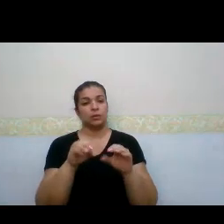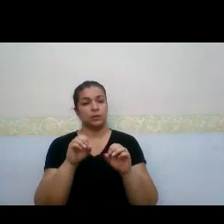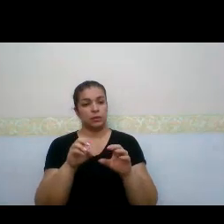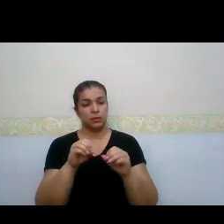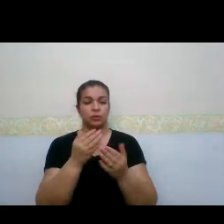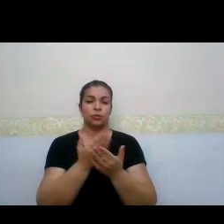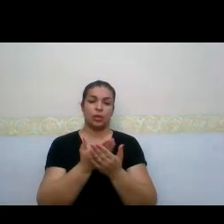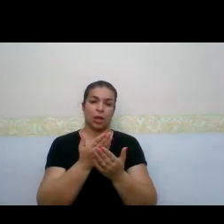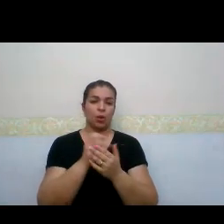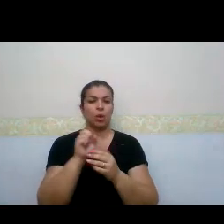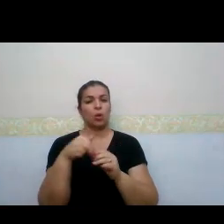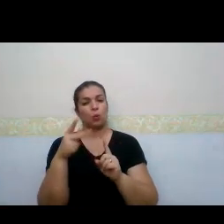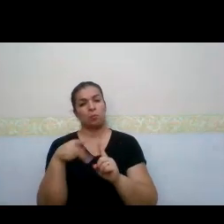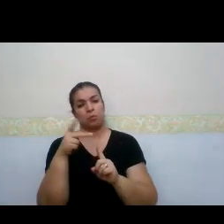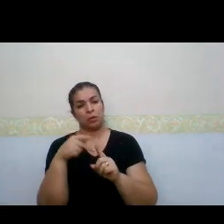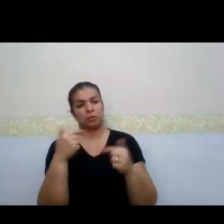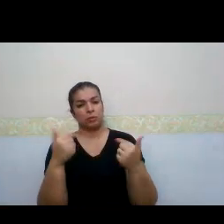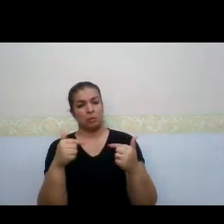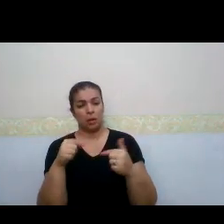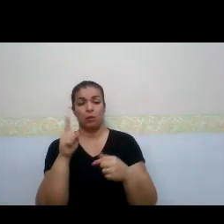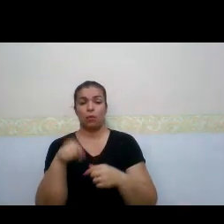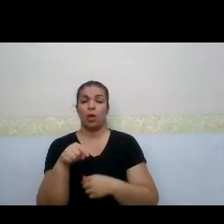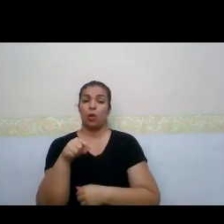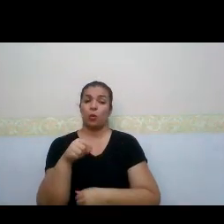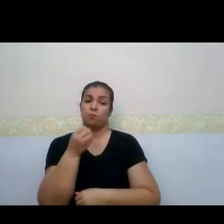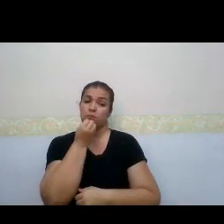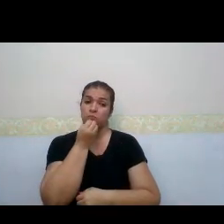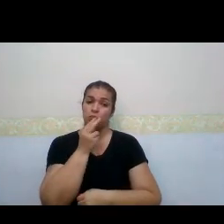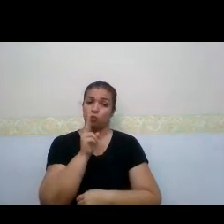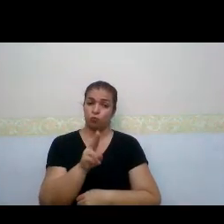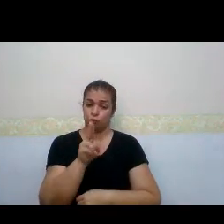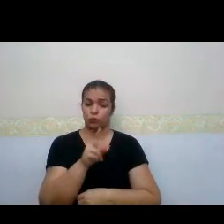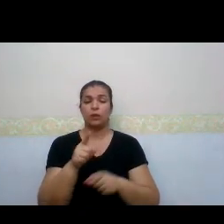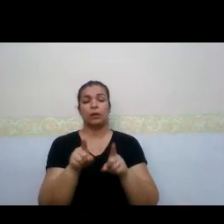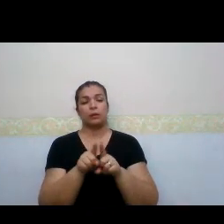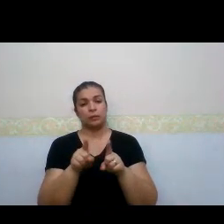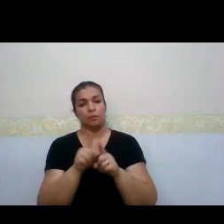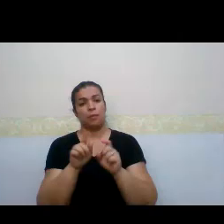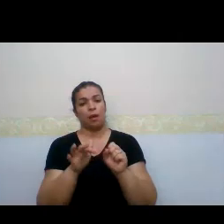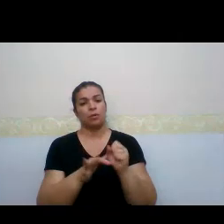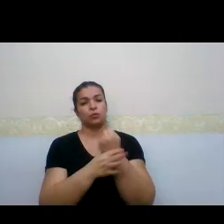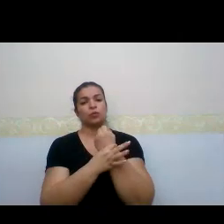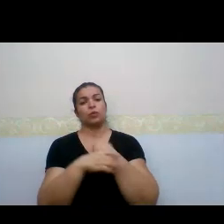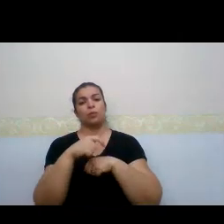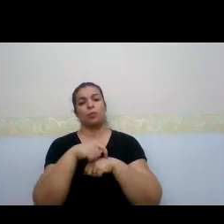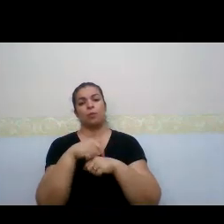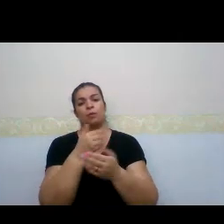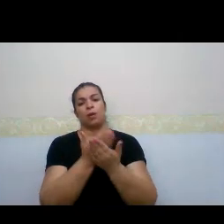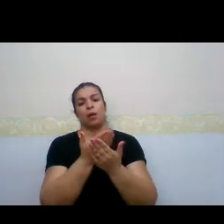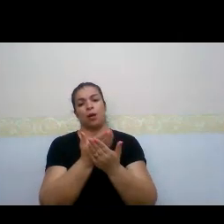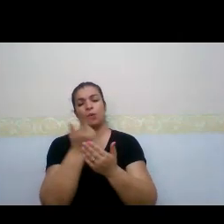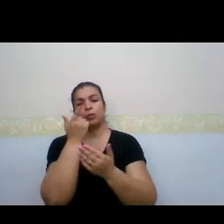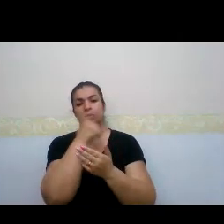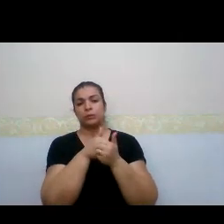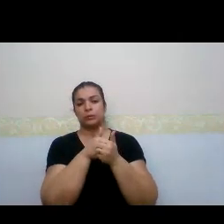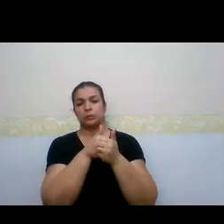de plano de trabalho, é útil e assegura que o momento da aula seja conduzido de